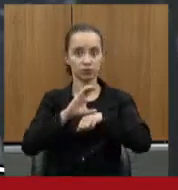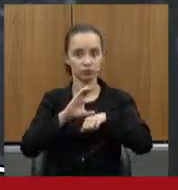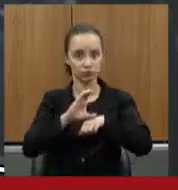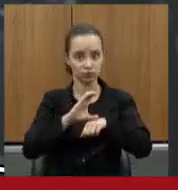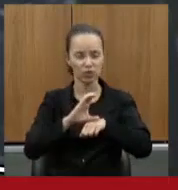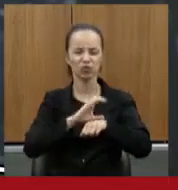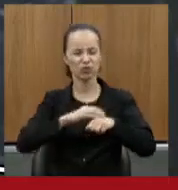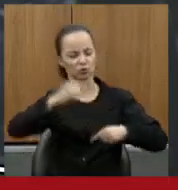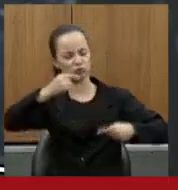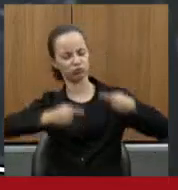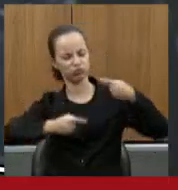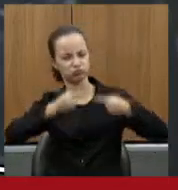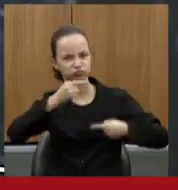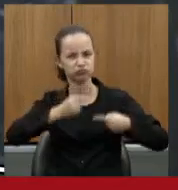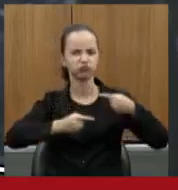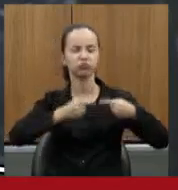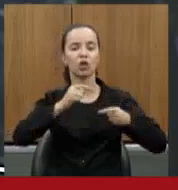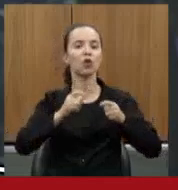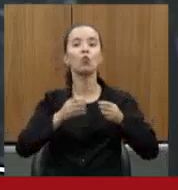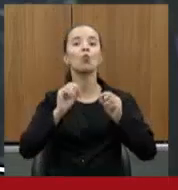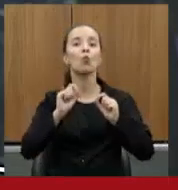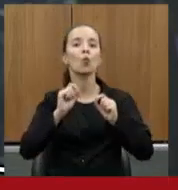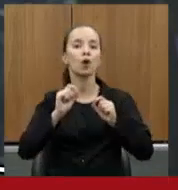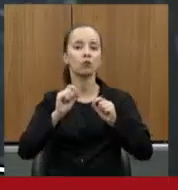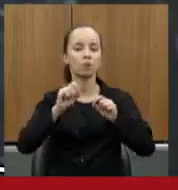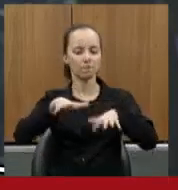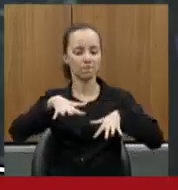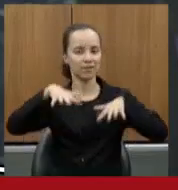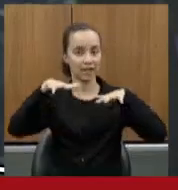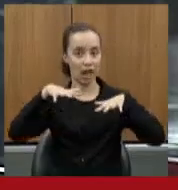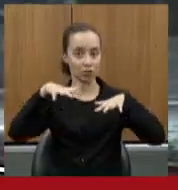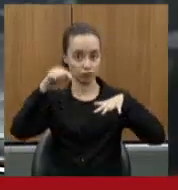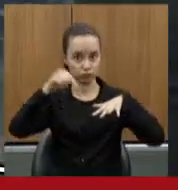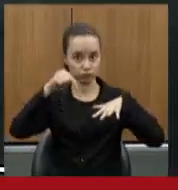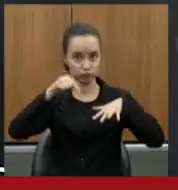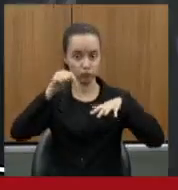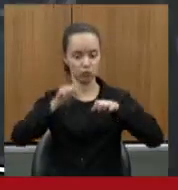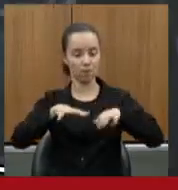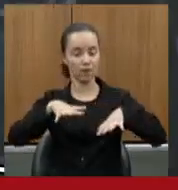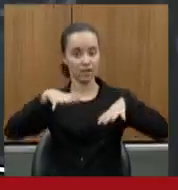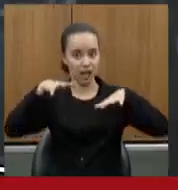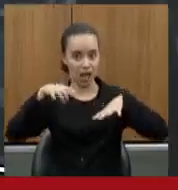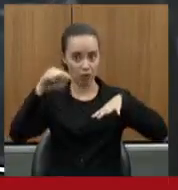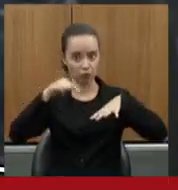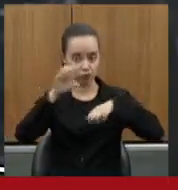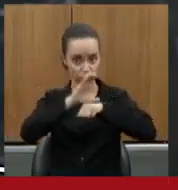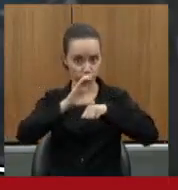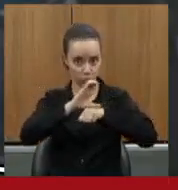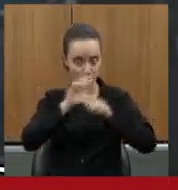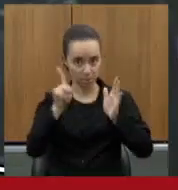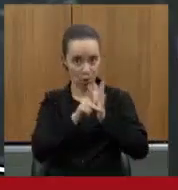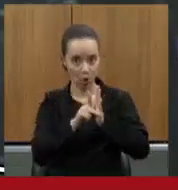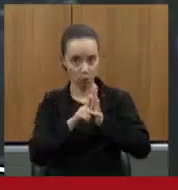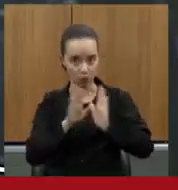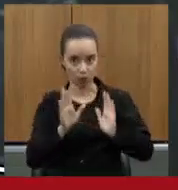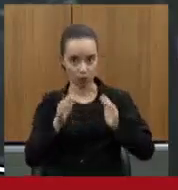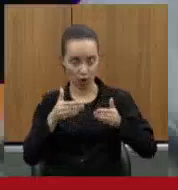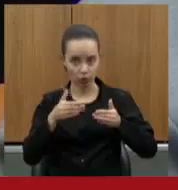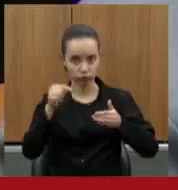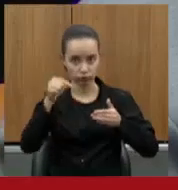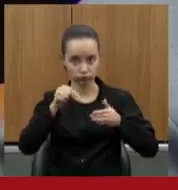foi discutida por um plenário, e do plenário desta Assembleia Constituinte, deste